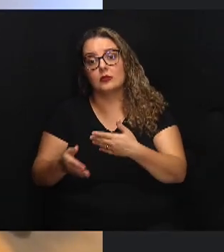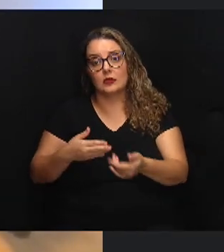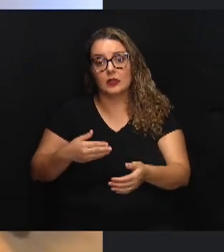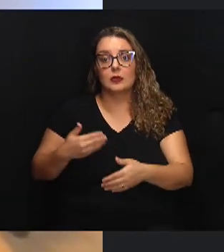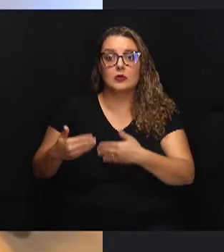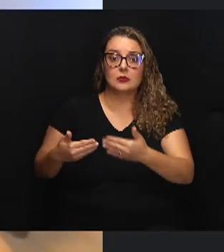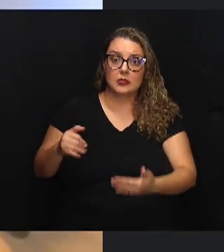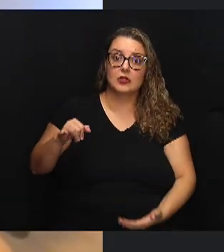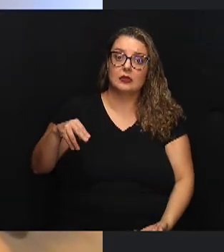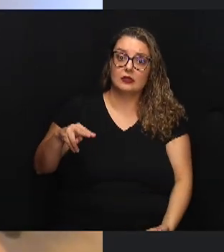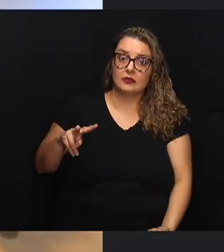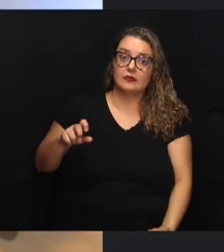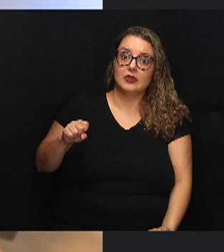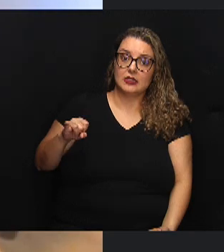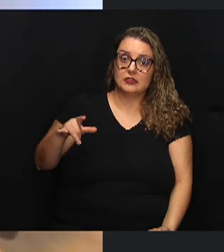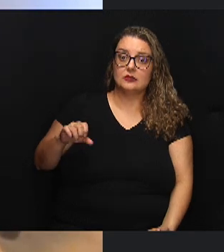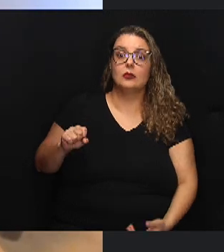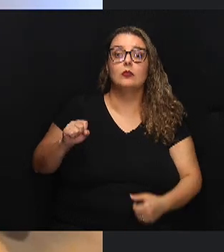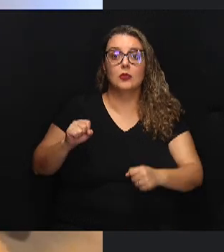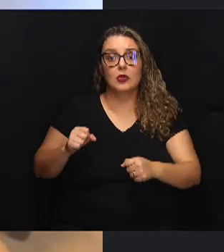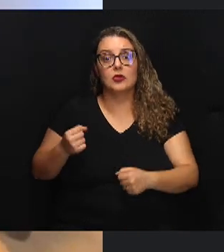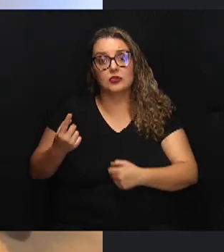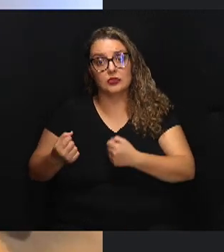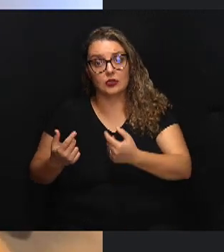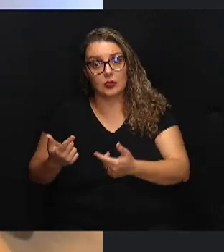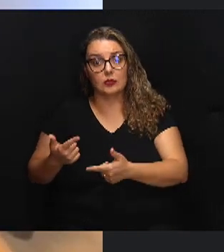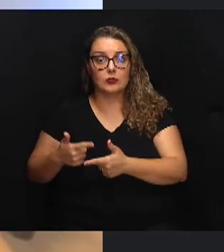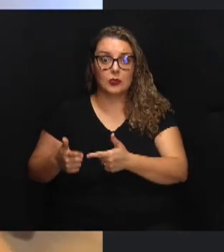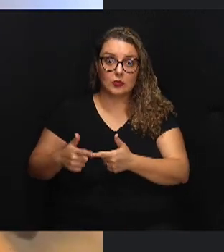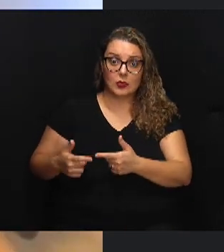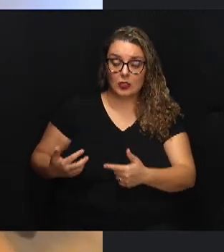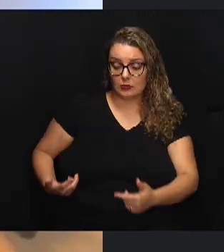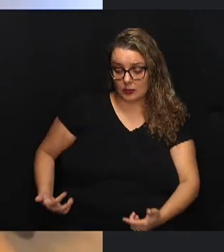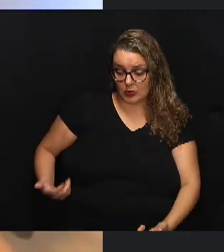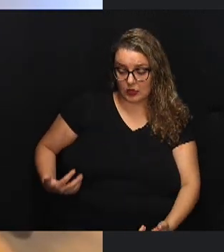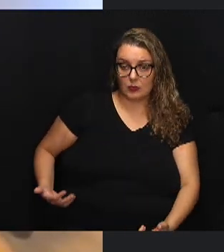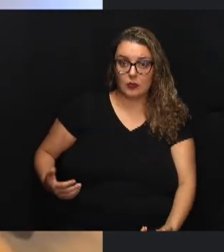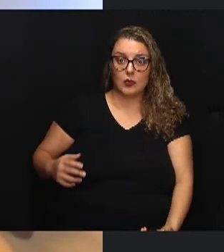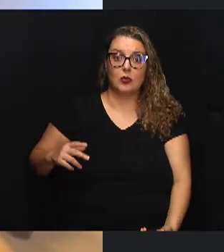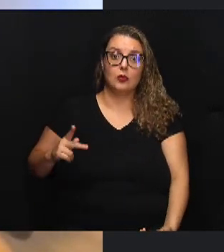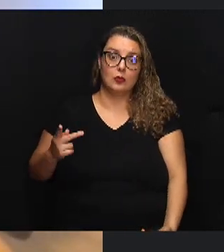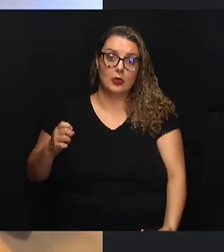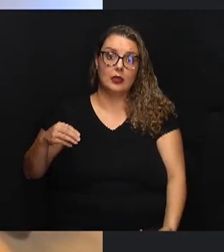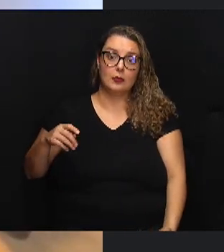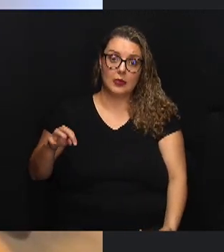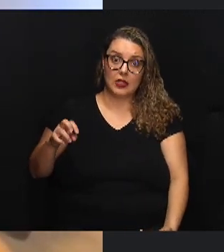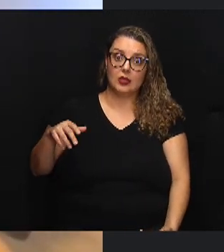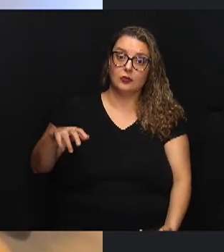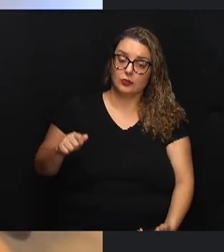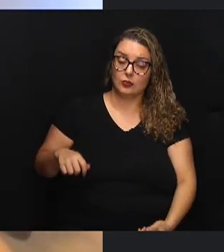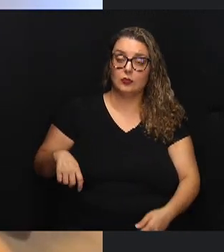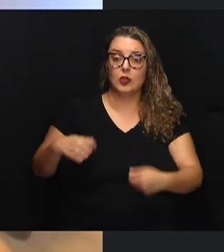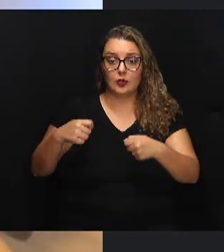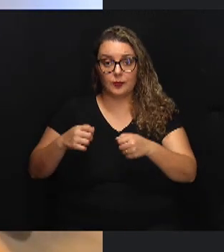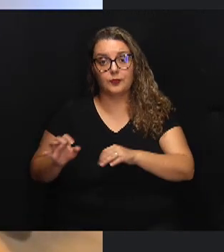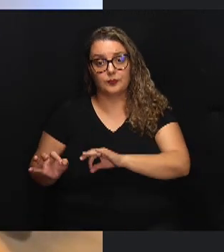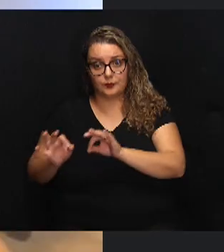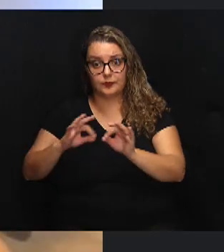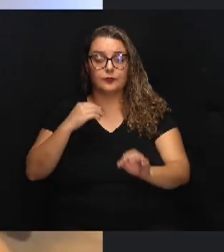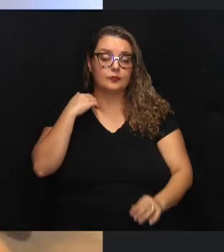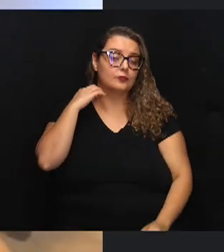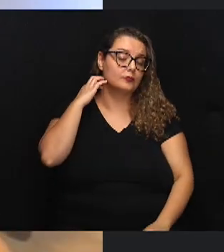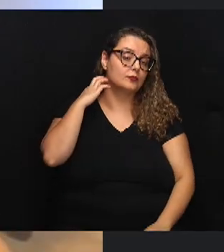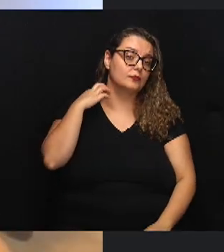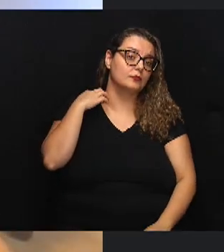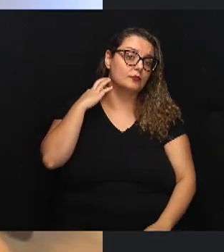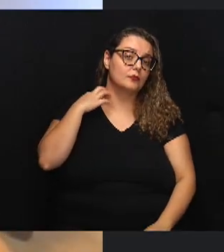gente tem que saber que pode ter alguma complicação, algum sangramento, algo, um hematoma, alguma coisa ali que a gente precise acompanhar.